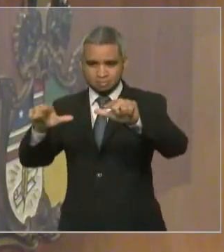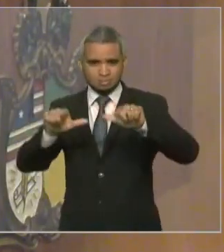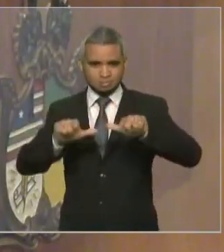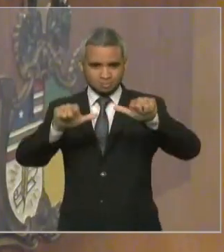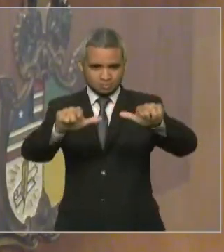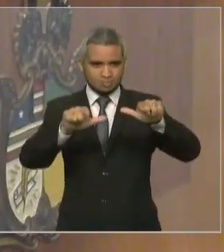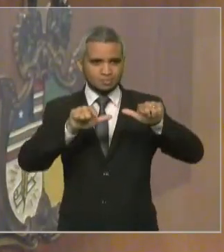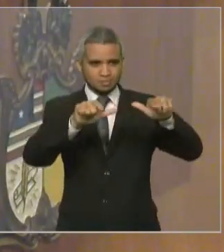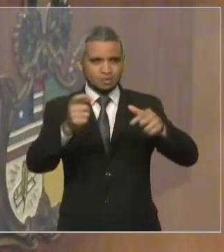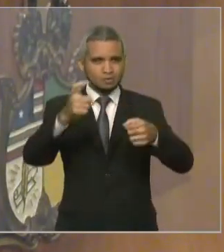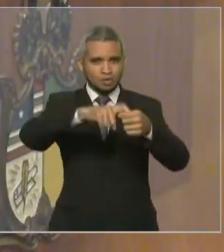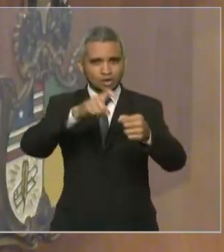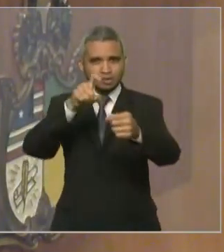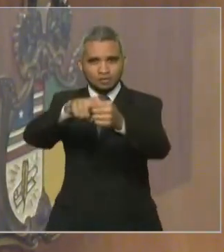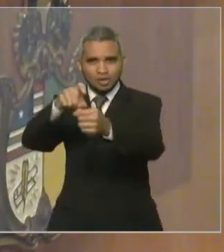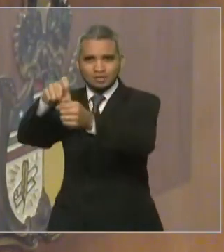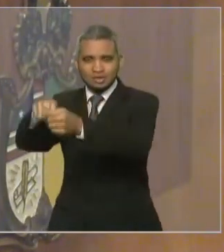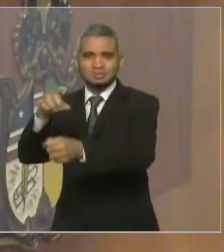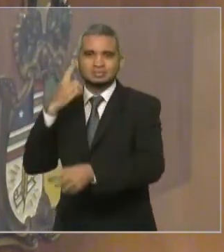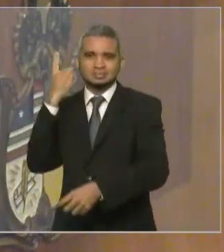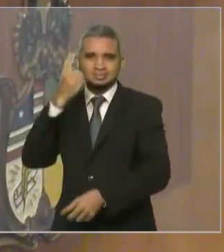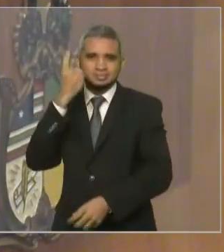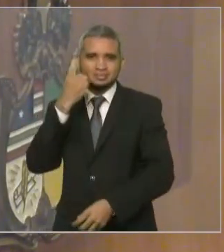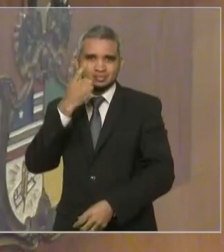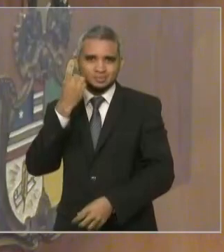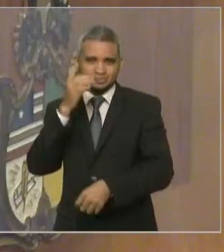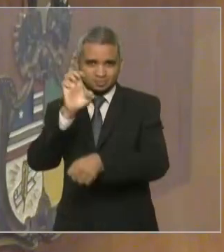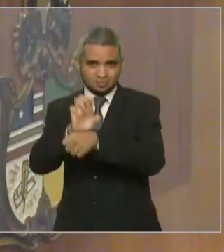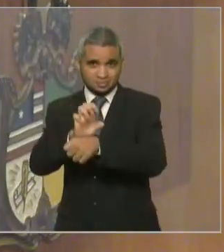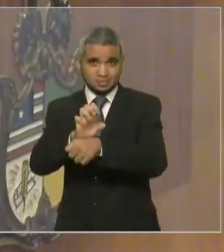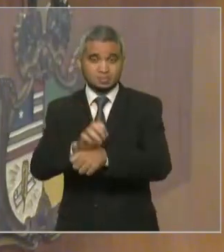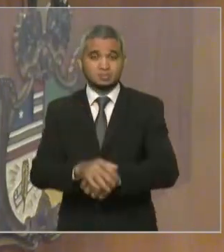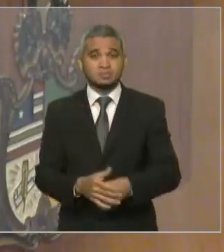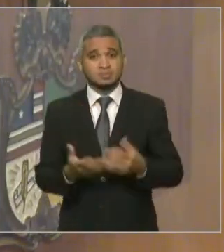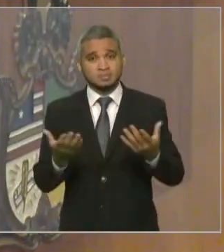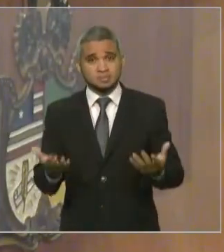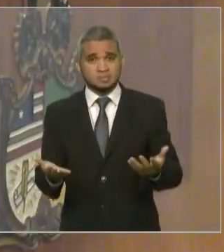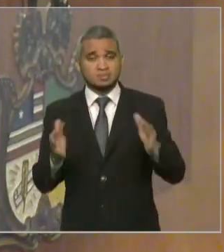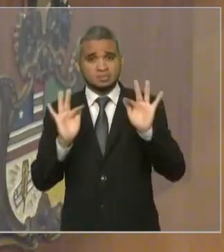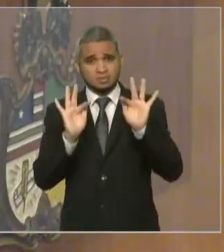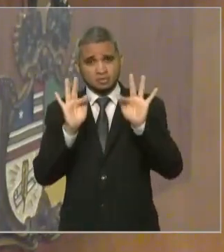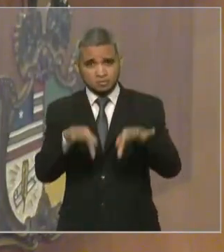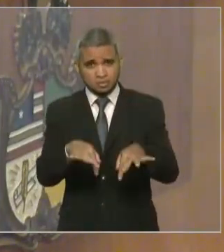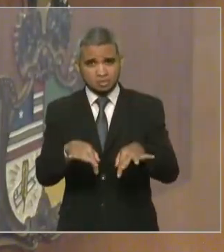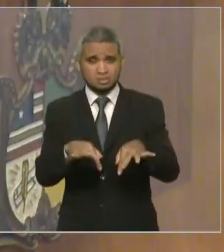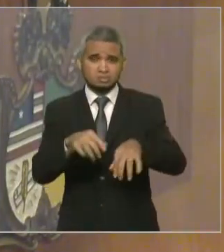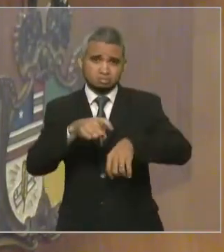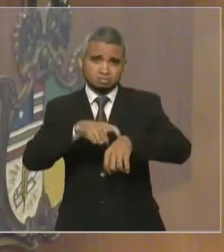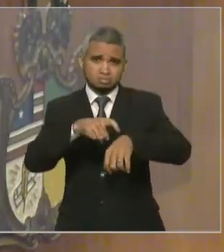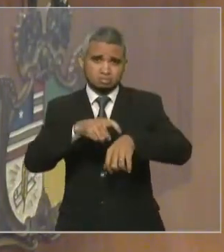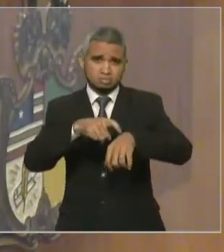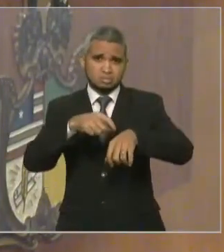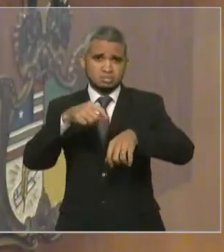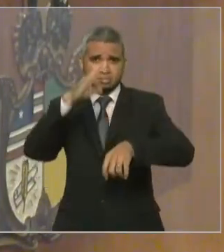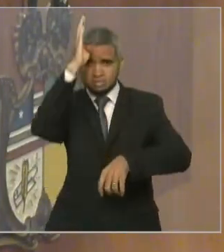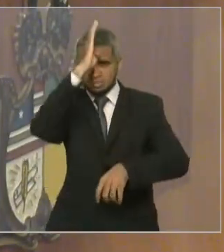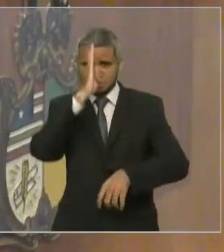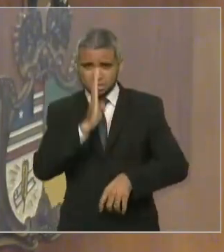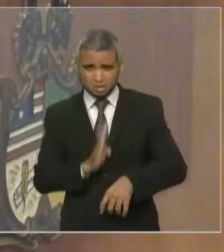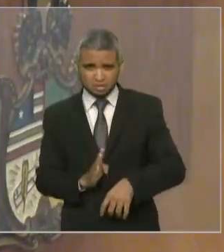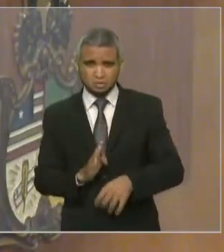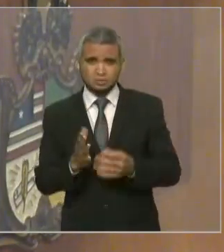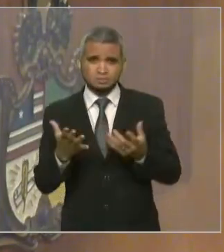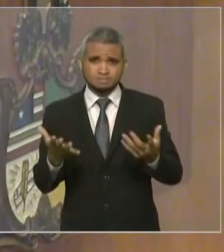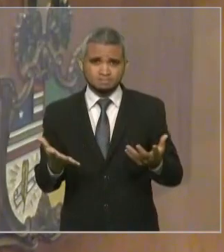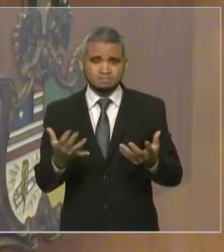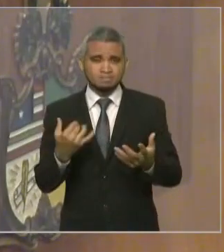marcada na história do Maranhão. E para finalizar, nesse momento por que passa o país, é muito importante que